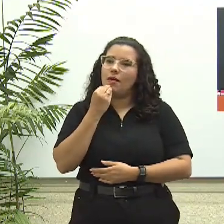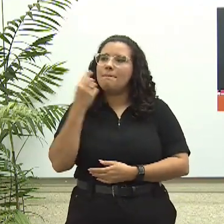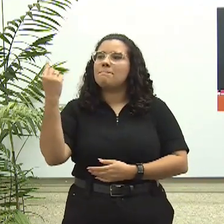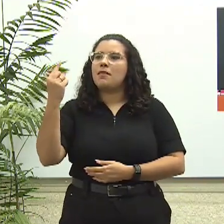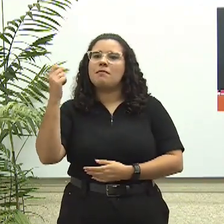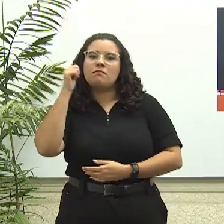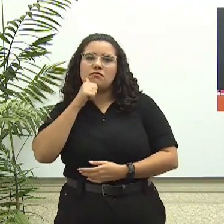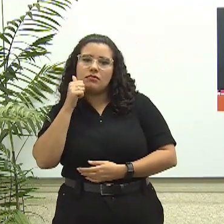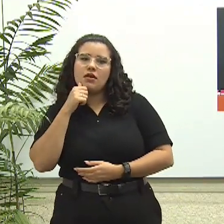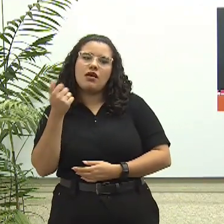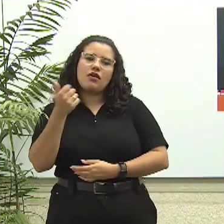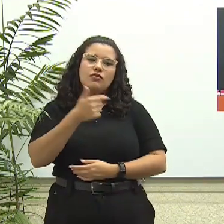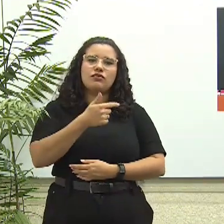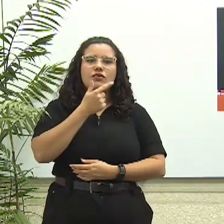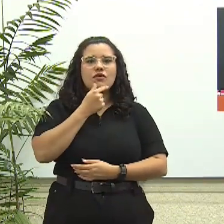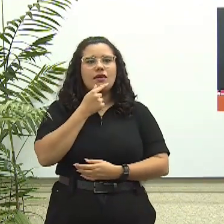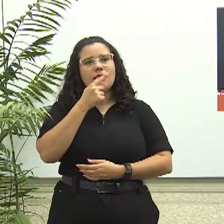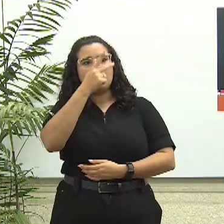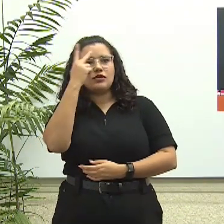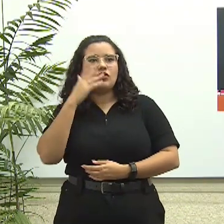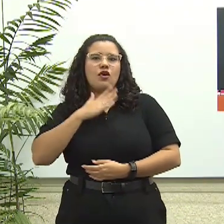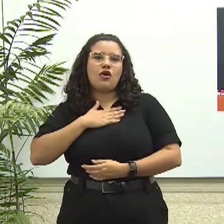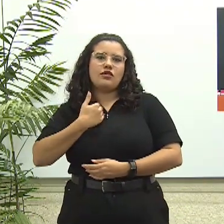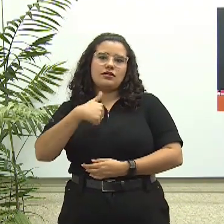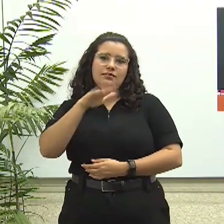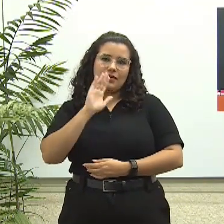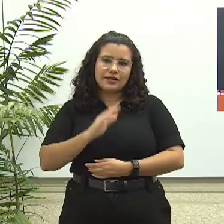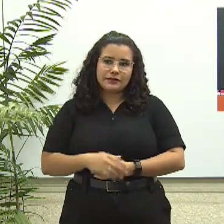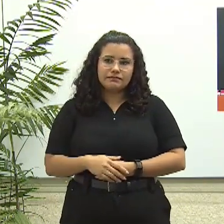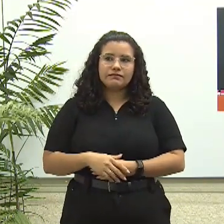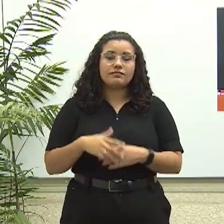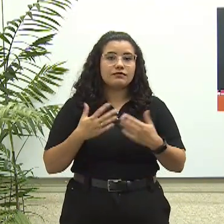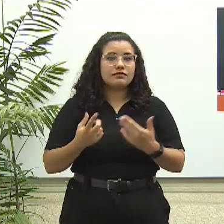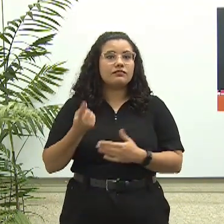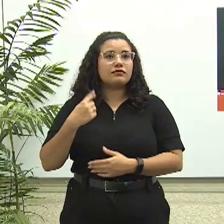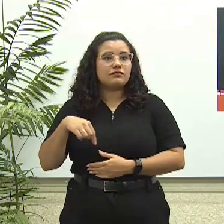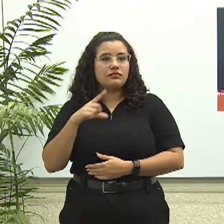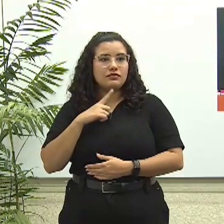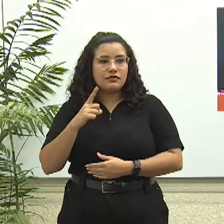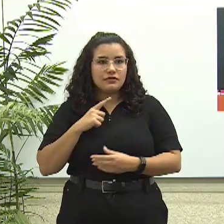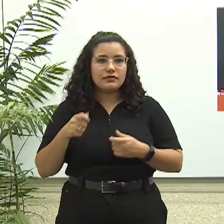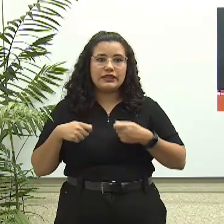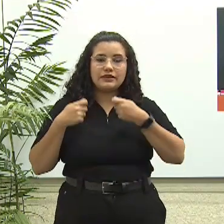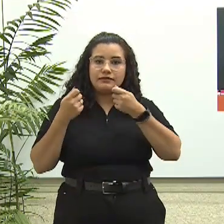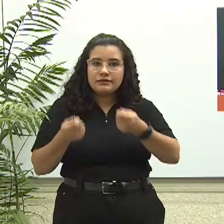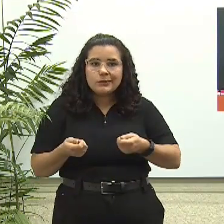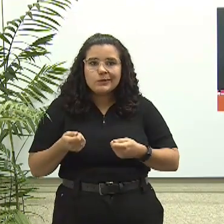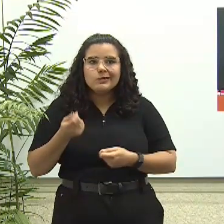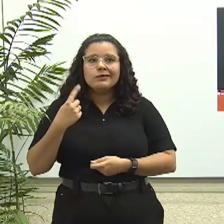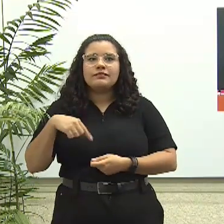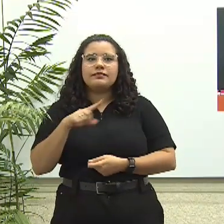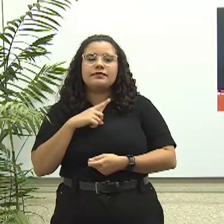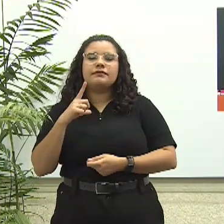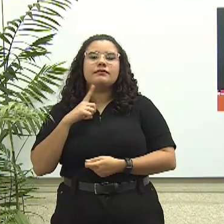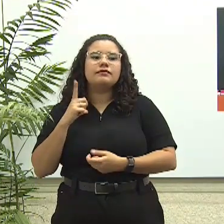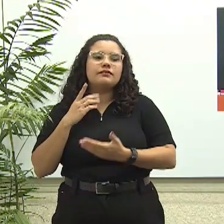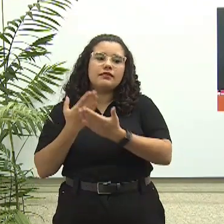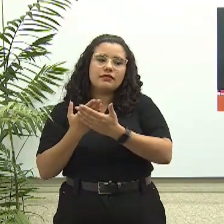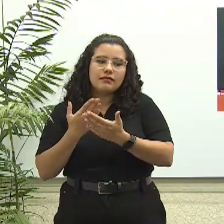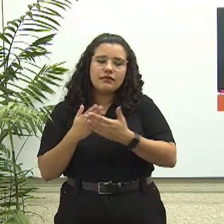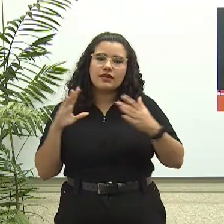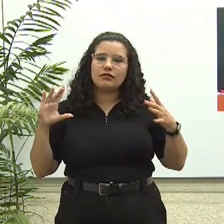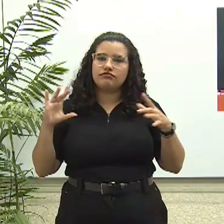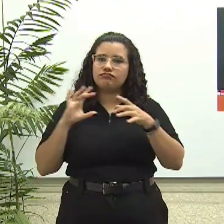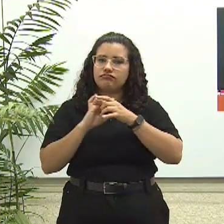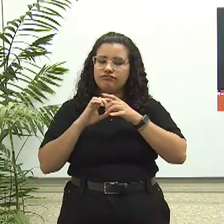pessoas gostam mais e aí a gente Tá entregando né a gente quando faz essas aulas assíncronas né